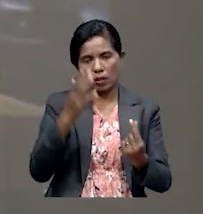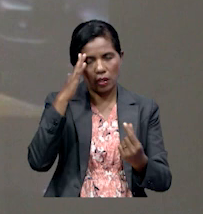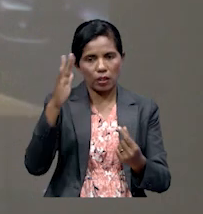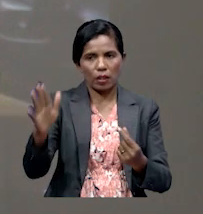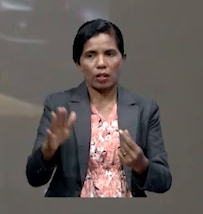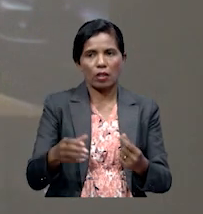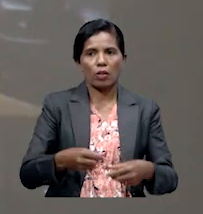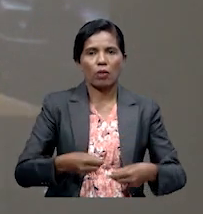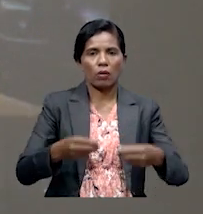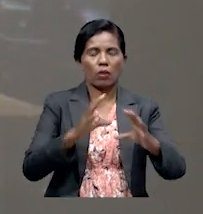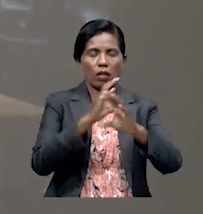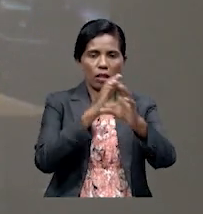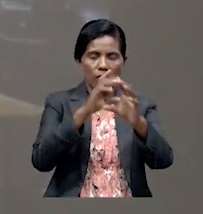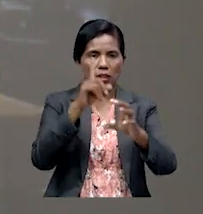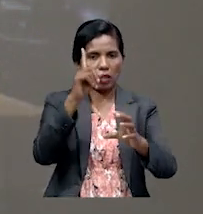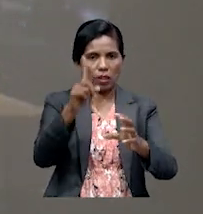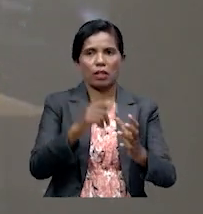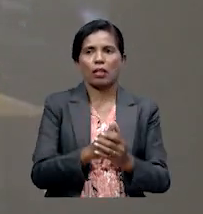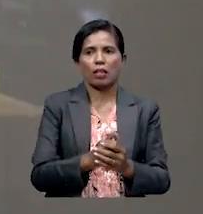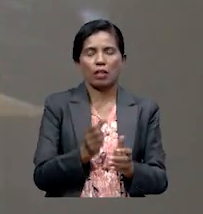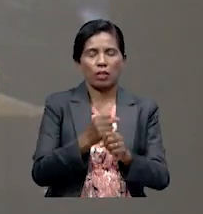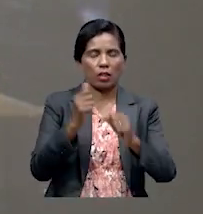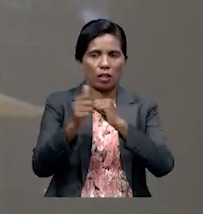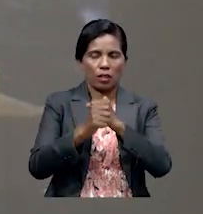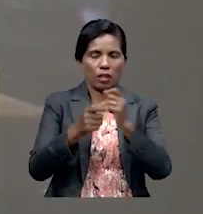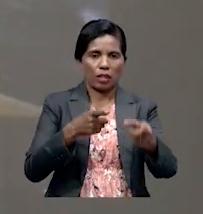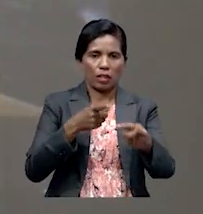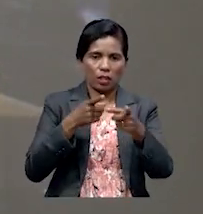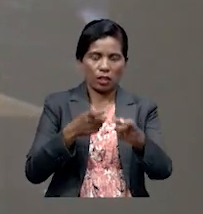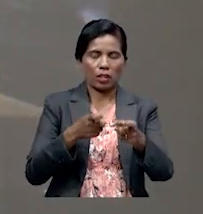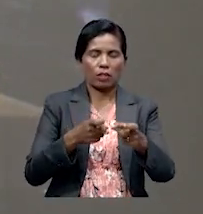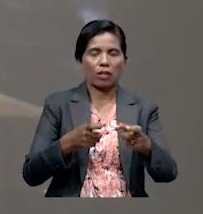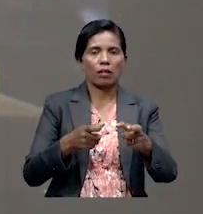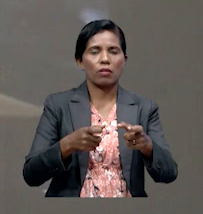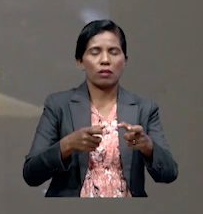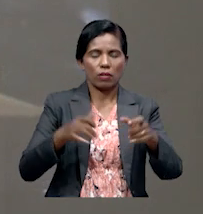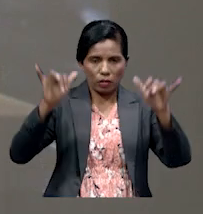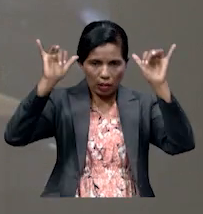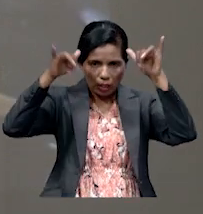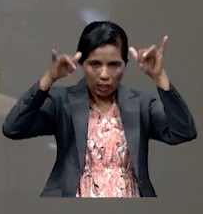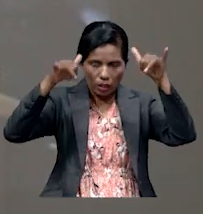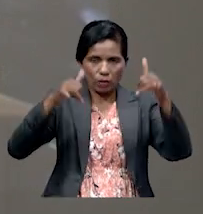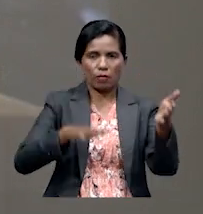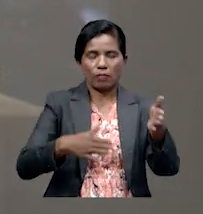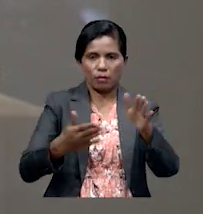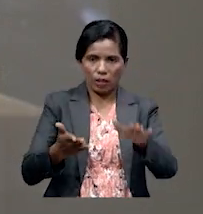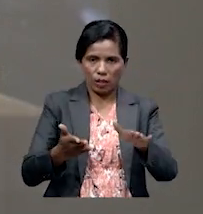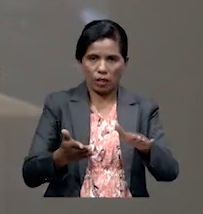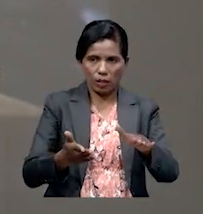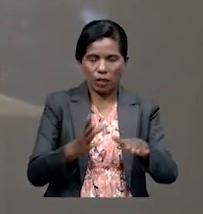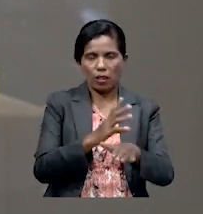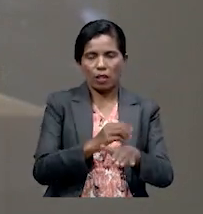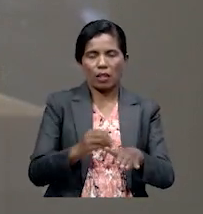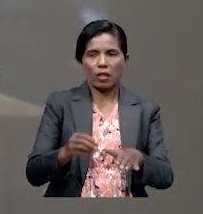bajo careta pick up ida hodi halo assalto ka tiru karau na ini ni karau infelizmente buat hanes hanes